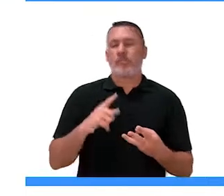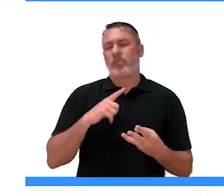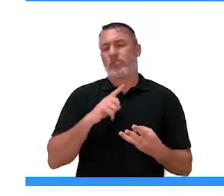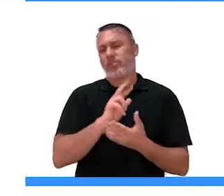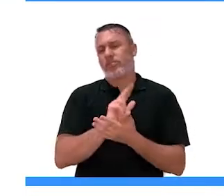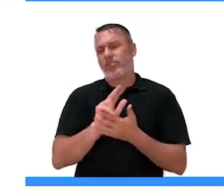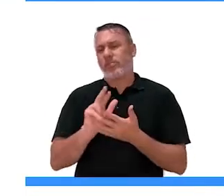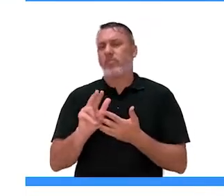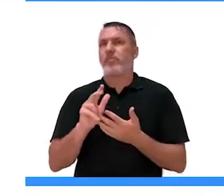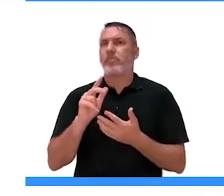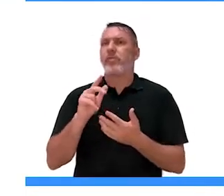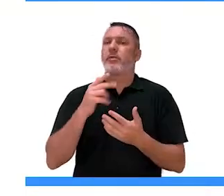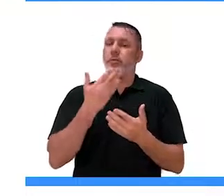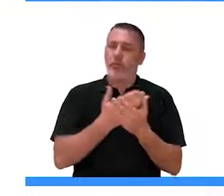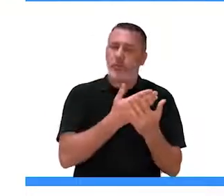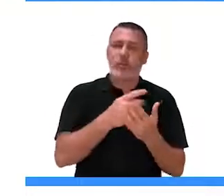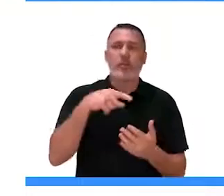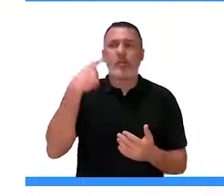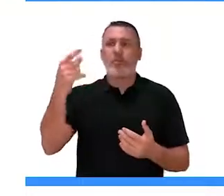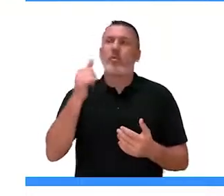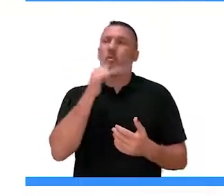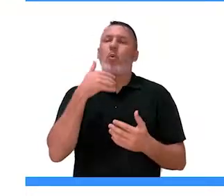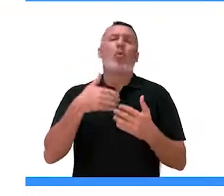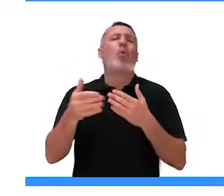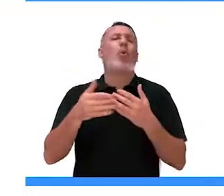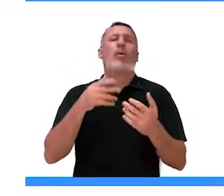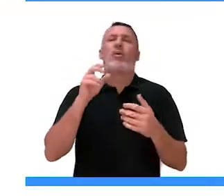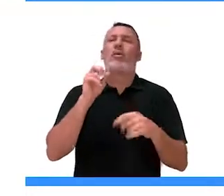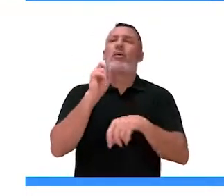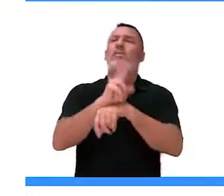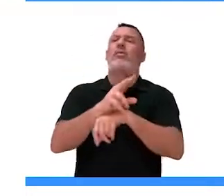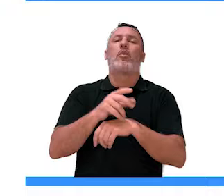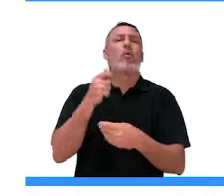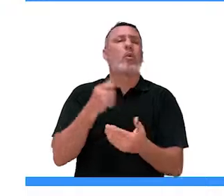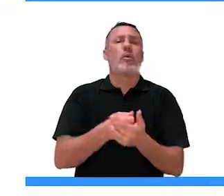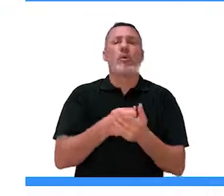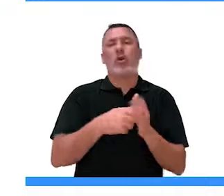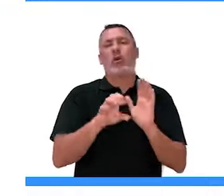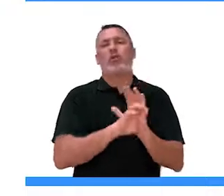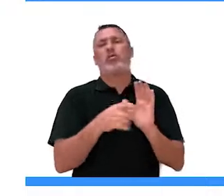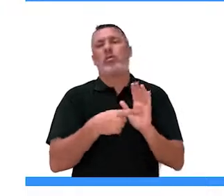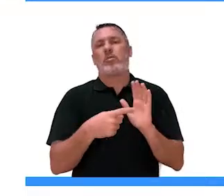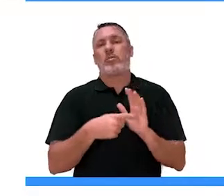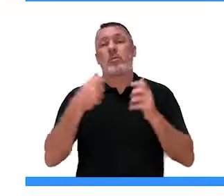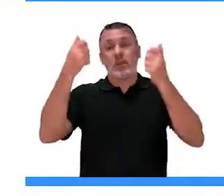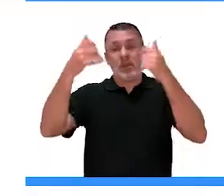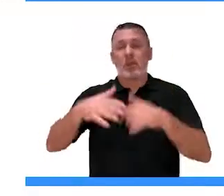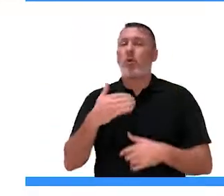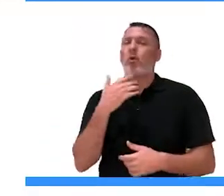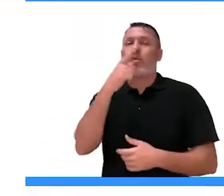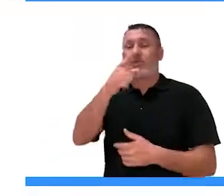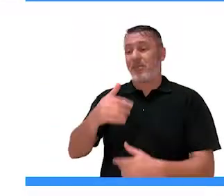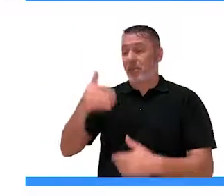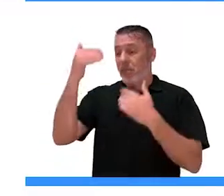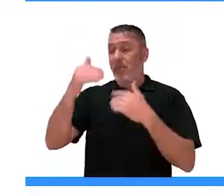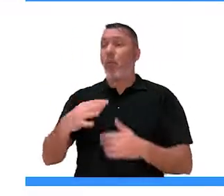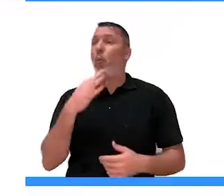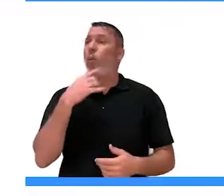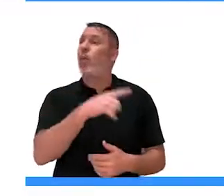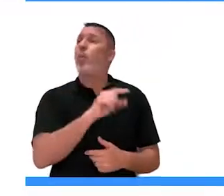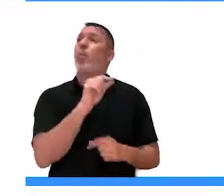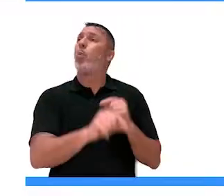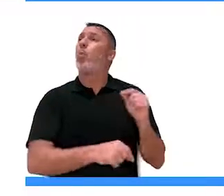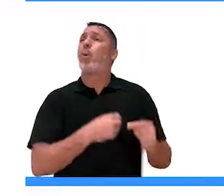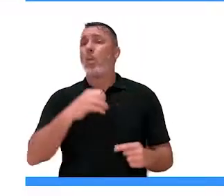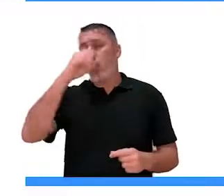isso também vale para depois, né? ProUni, para o SISU. Como que isso funciona? Não adianta só fazer a prova, eu